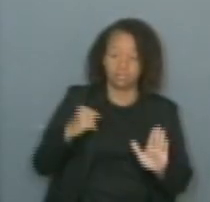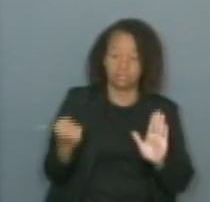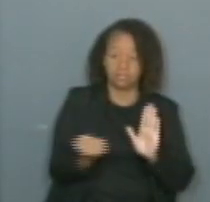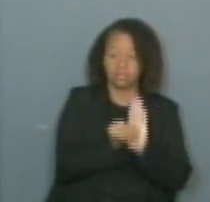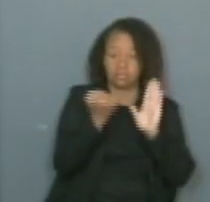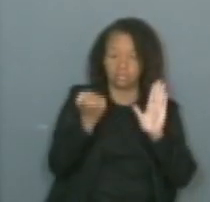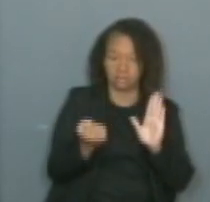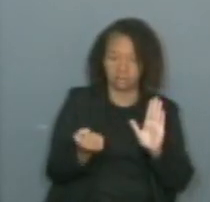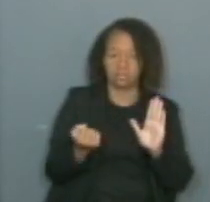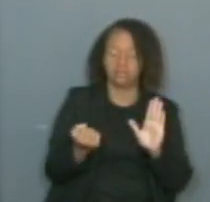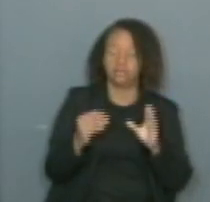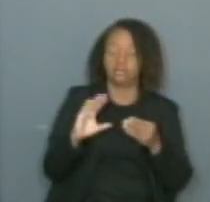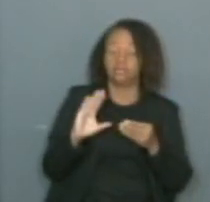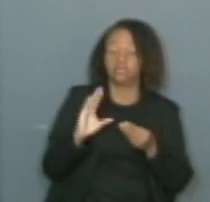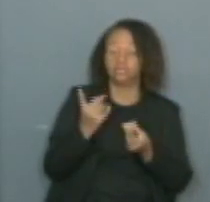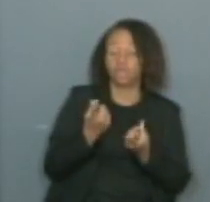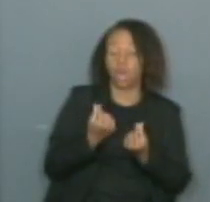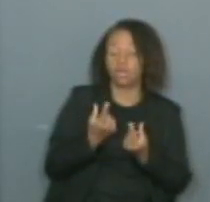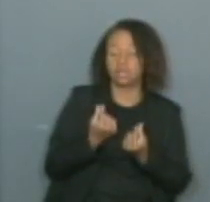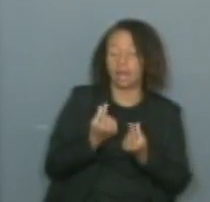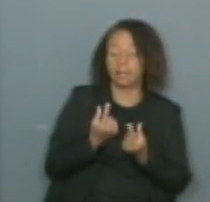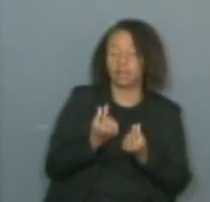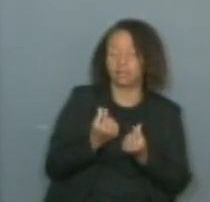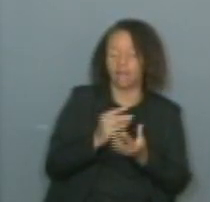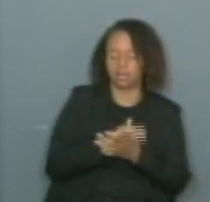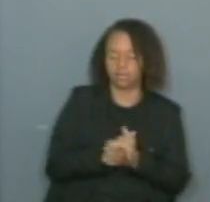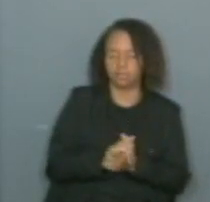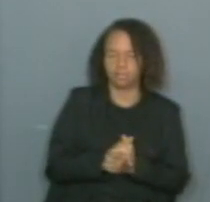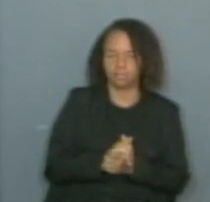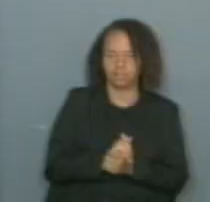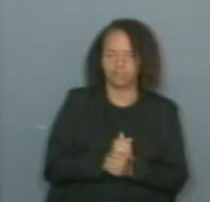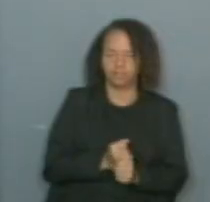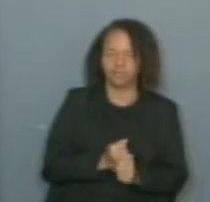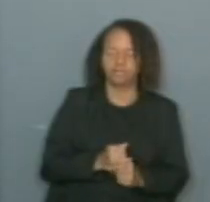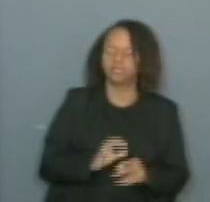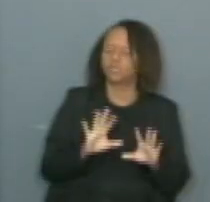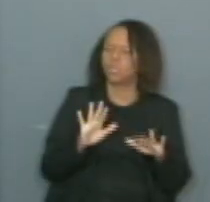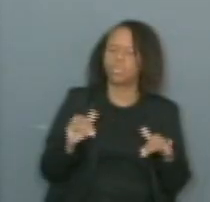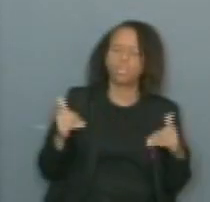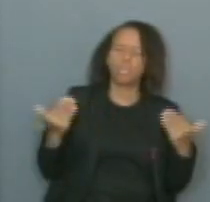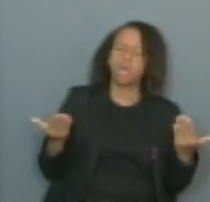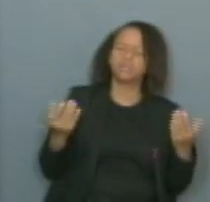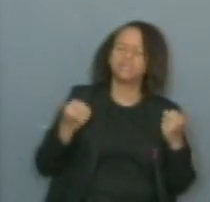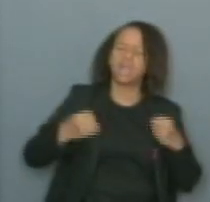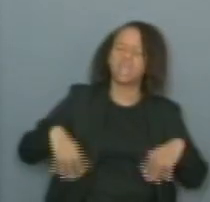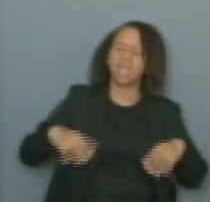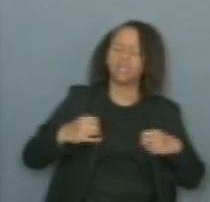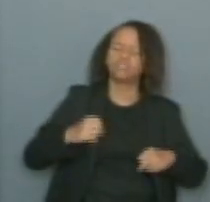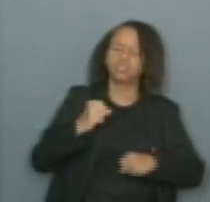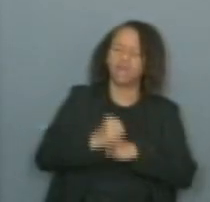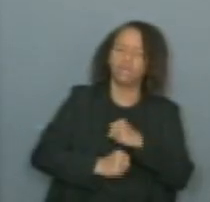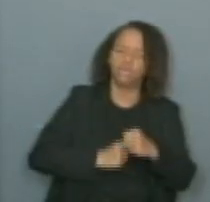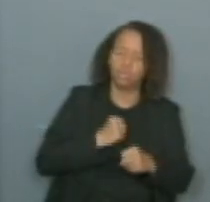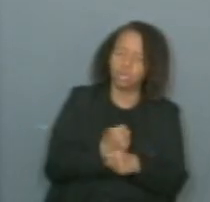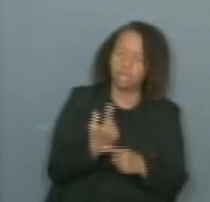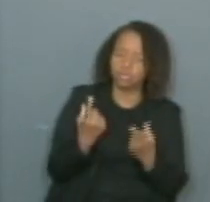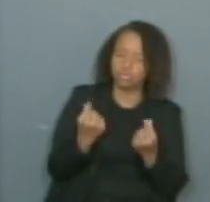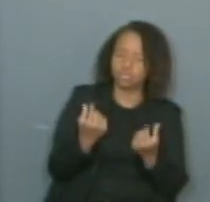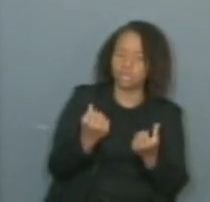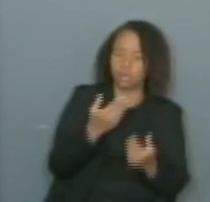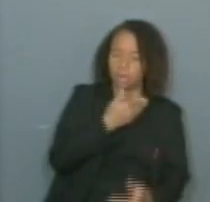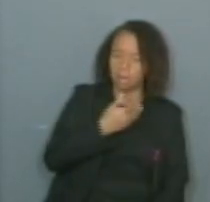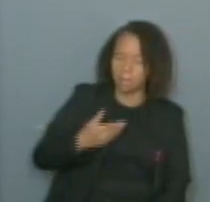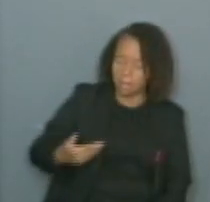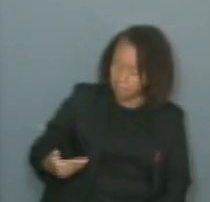impactos orçamentários, ou seja, quanto vai se gastar no ano do dinheiro